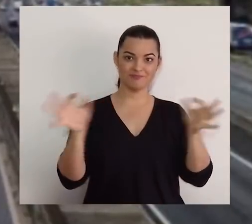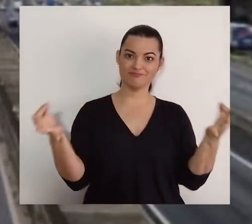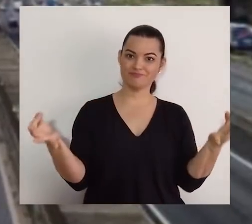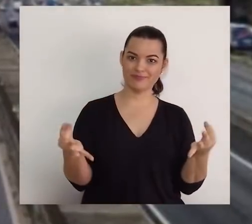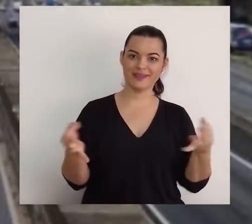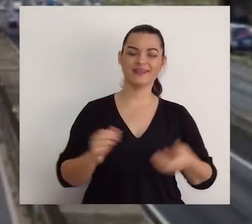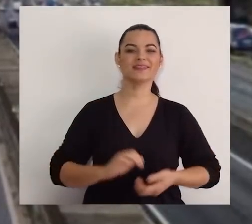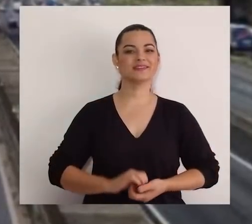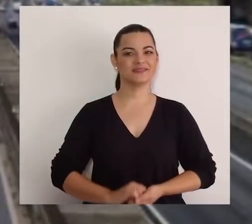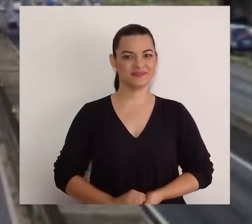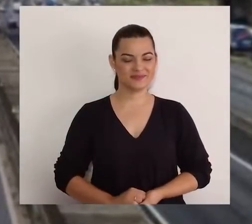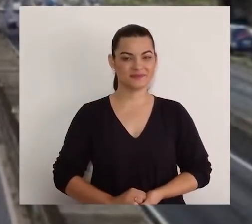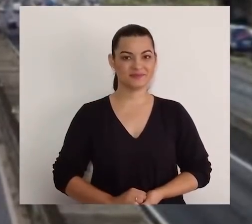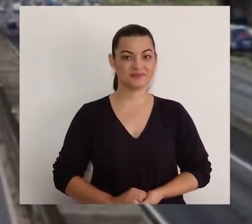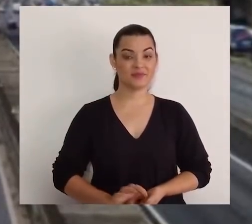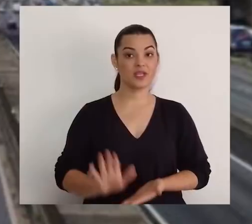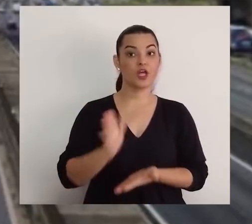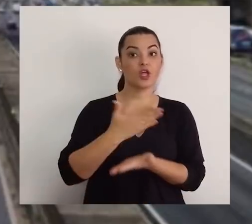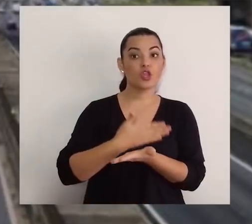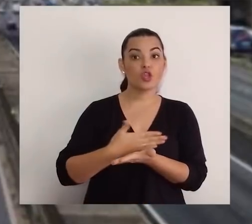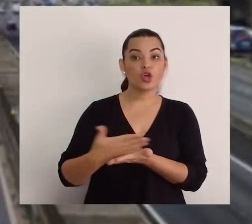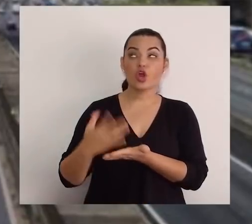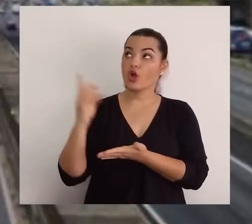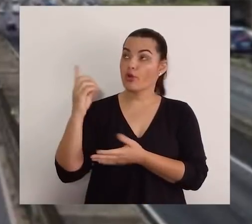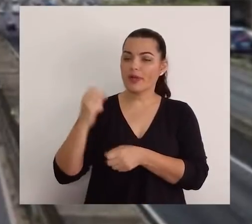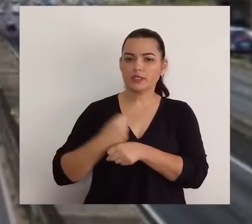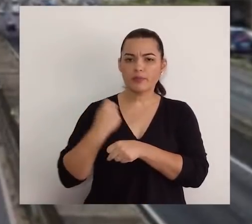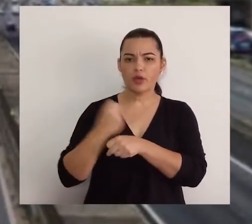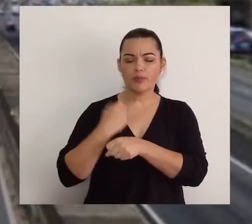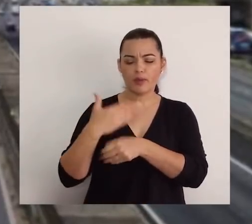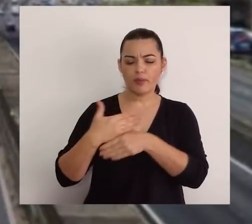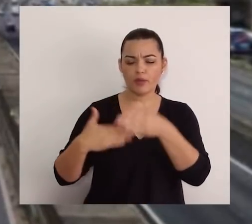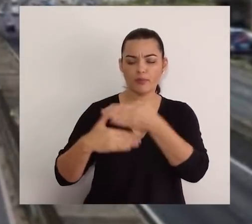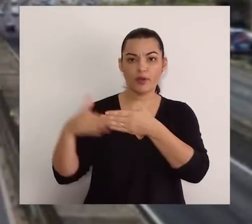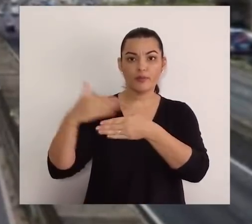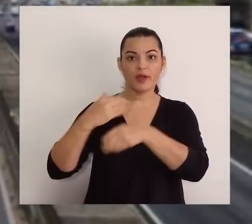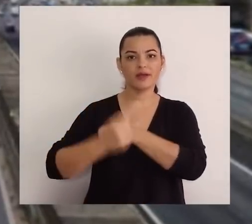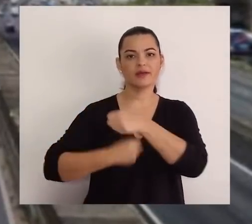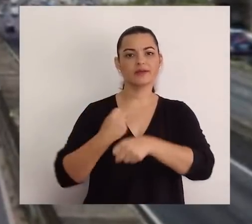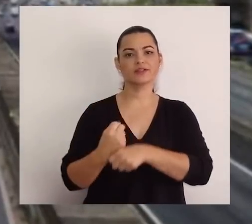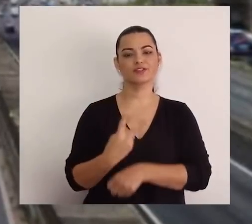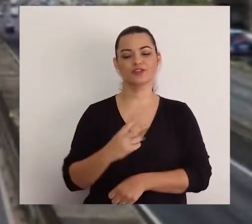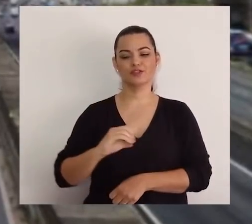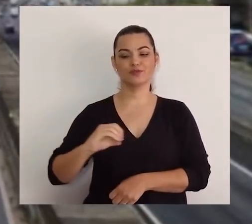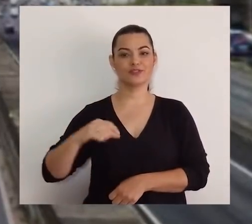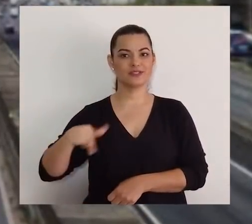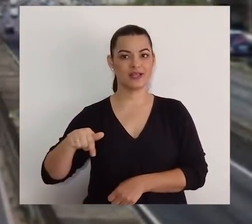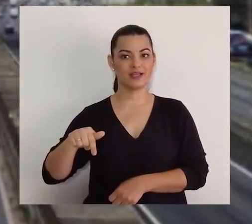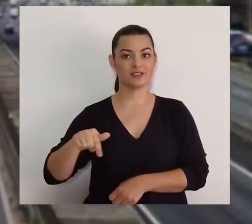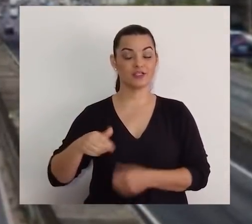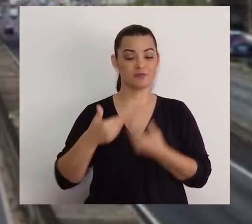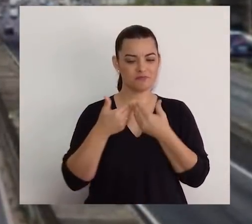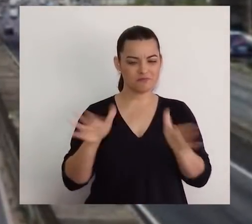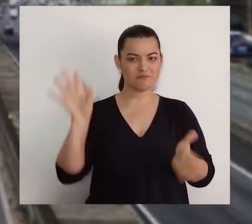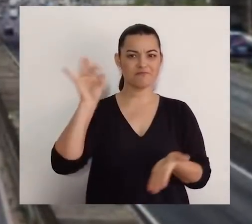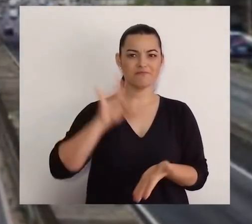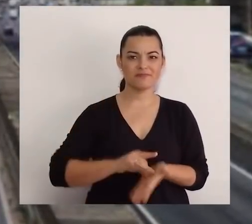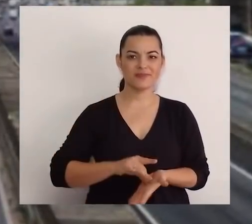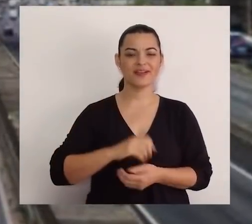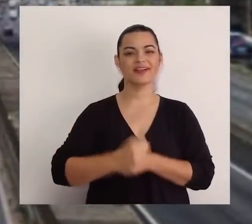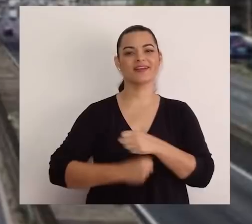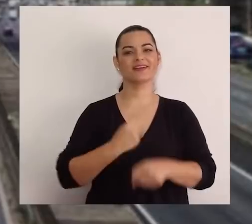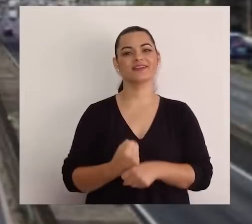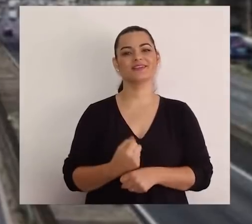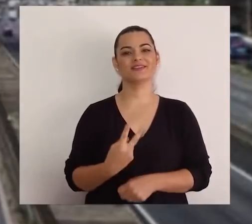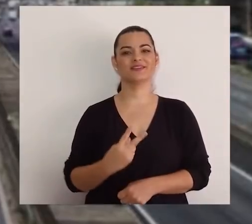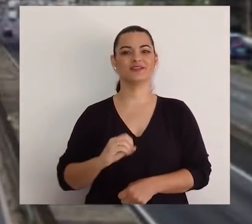bem, o início da construção foi em 2007 e foi inaugurada em